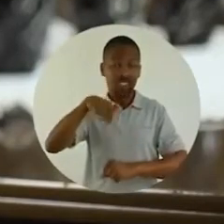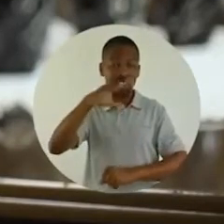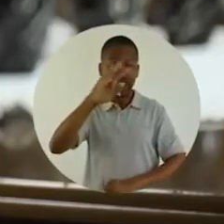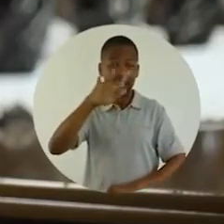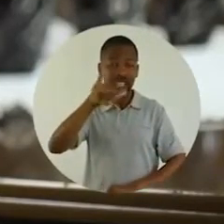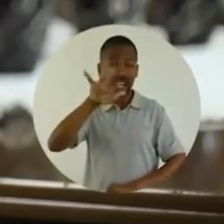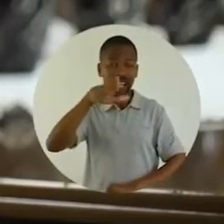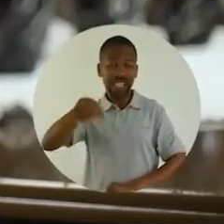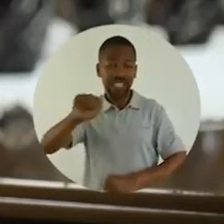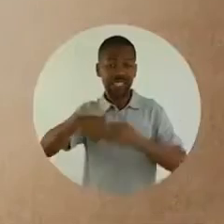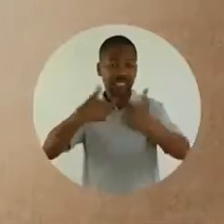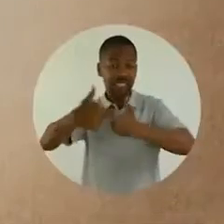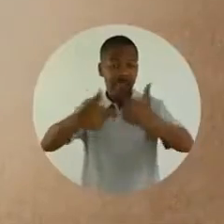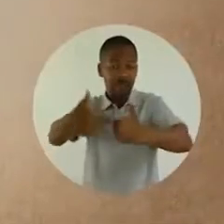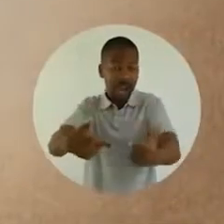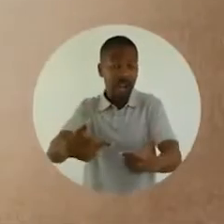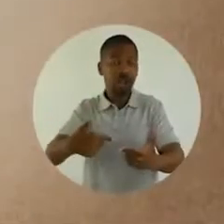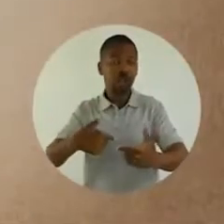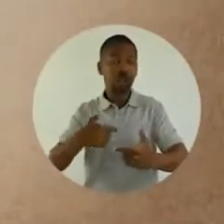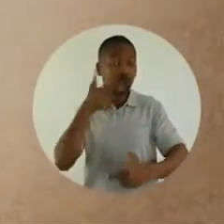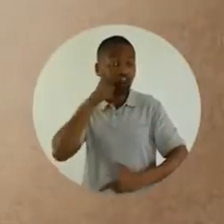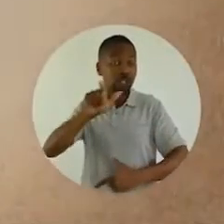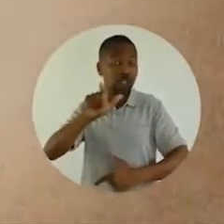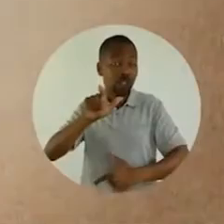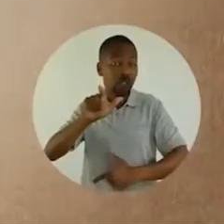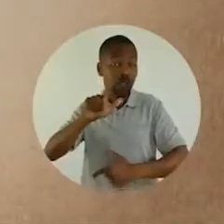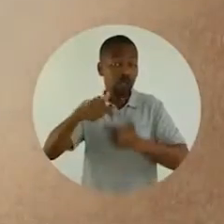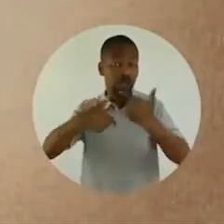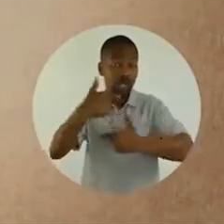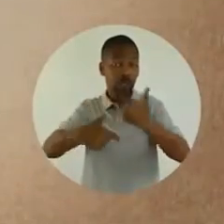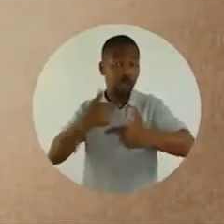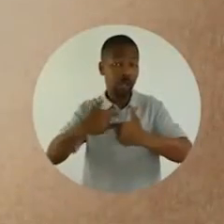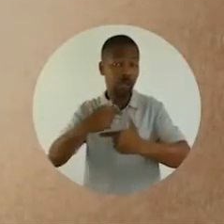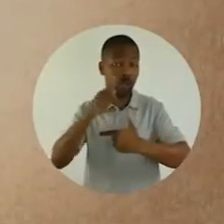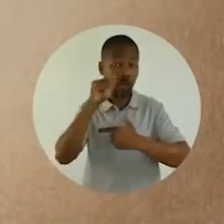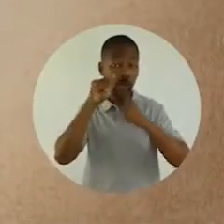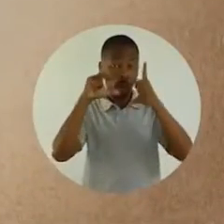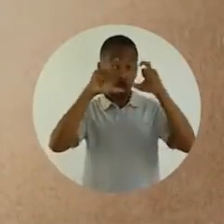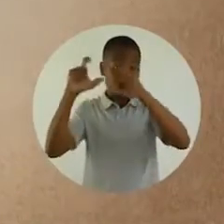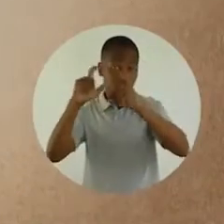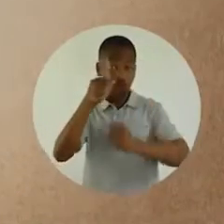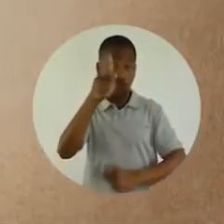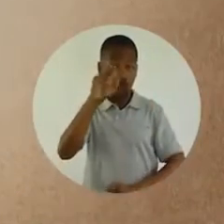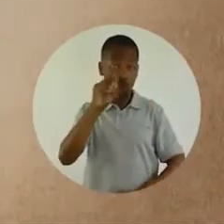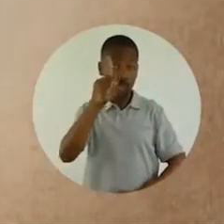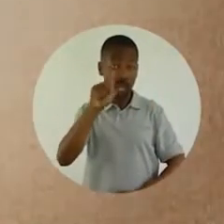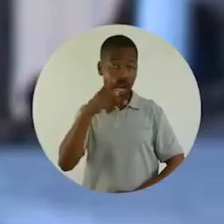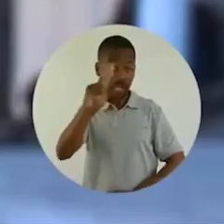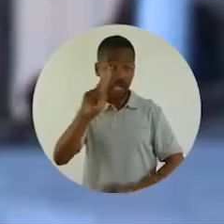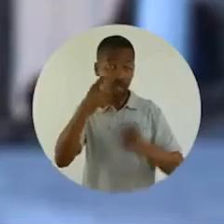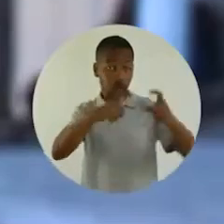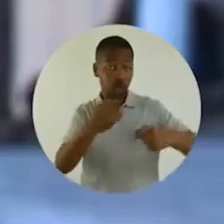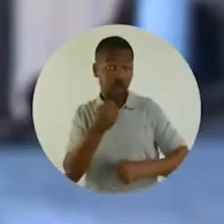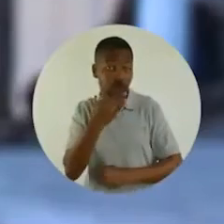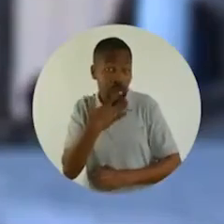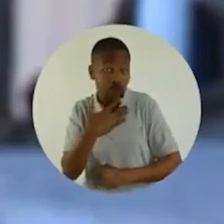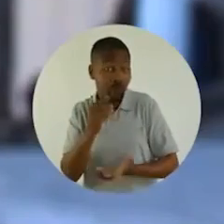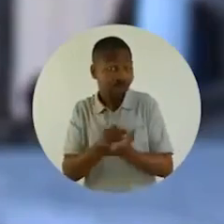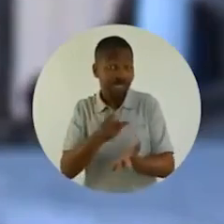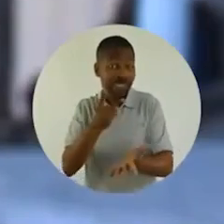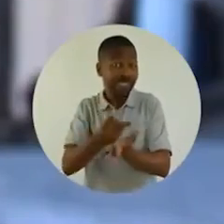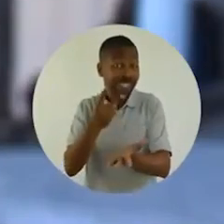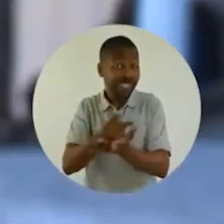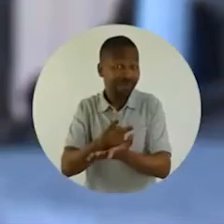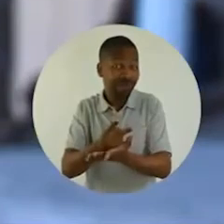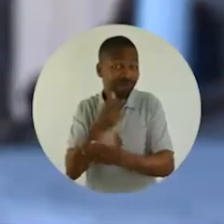chegava lá, fazia o trabalhinho dele. Aí ele arrumou um emprego na Kodak. Ele é um cara tão bom que pra onde ele ia, ele levava os amigos.